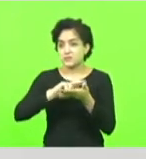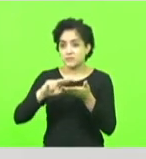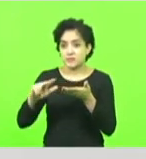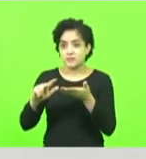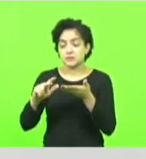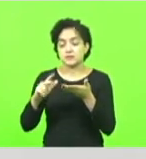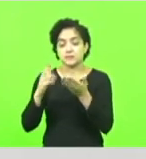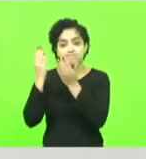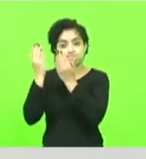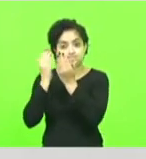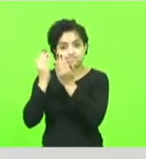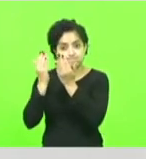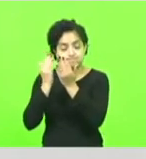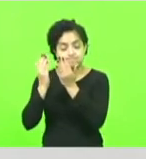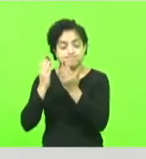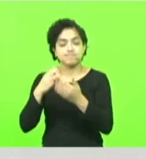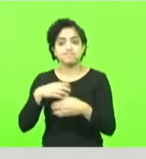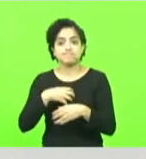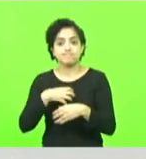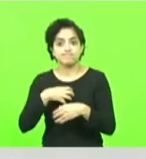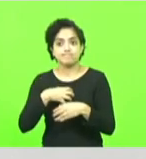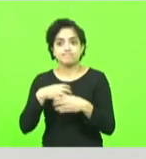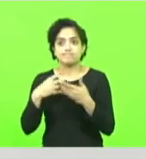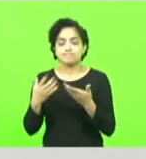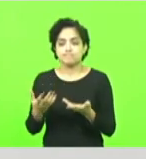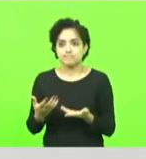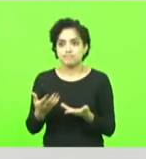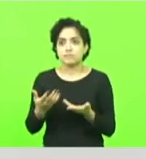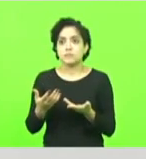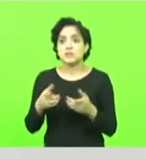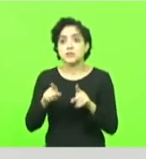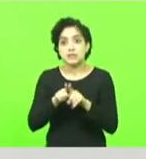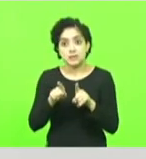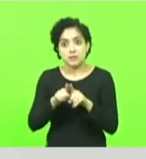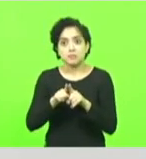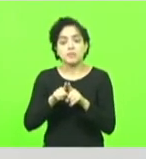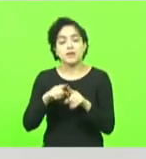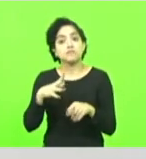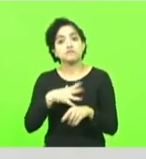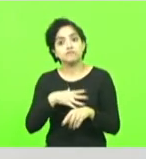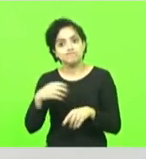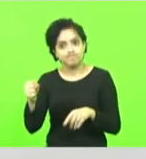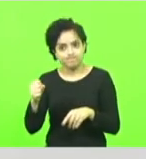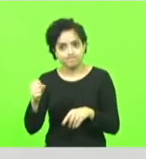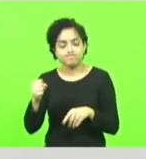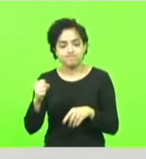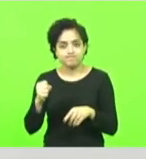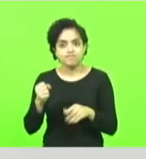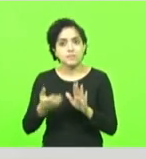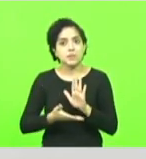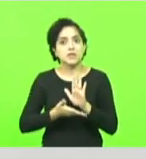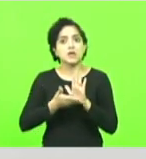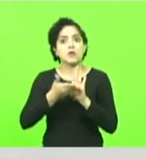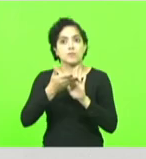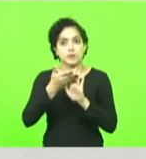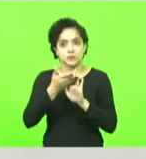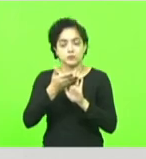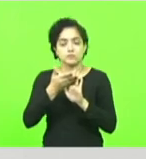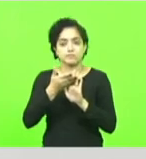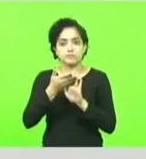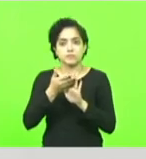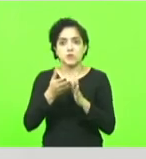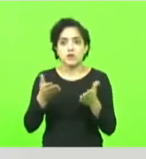psicológico, o emocional deste profissional, haja vista os dados de suicídio que vem aumentando entre policiais e militares. Ainda essa